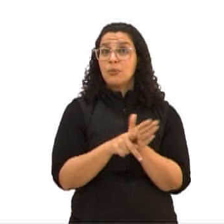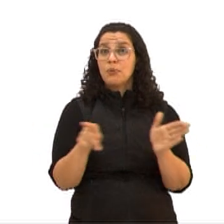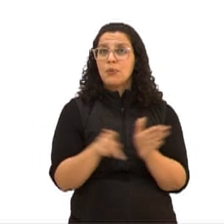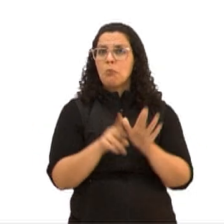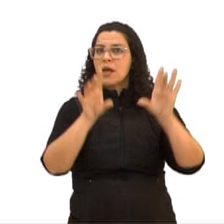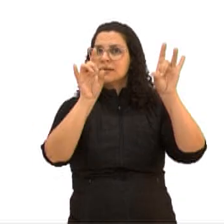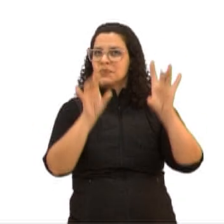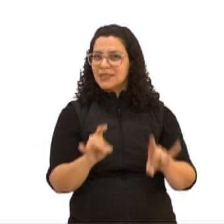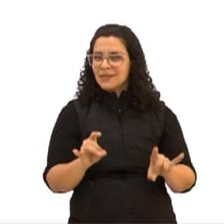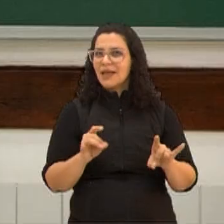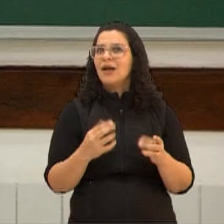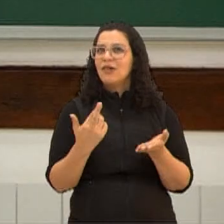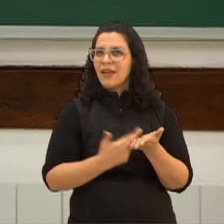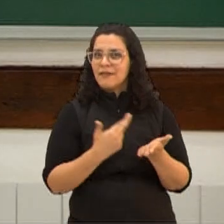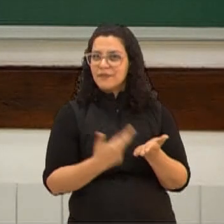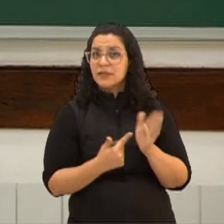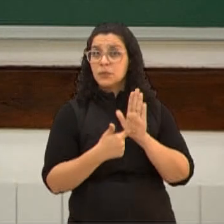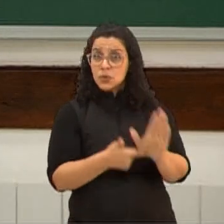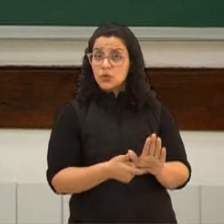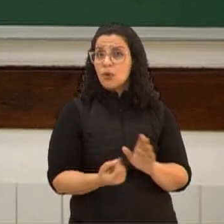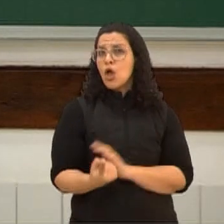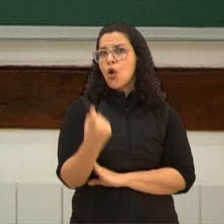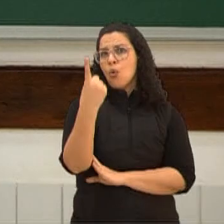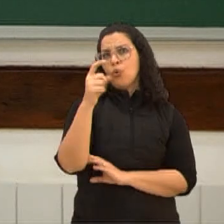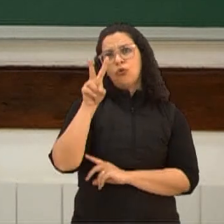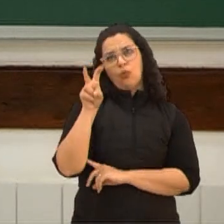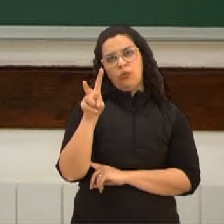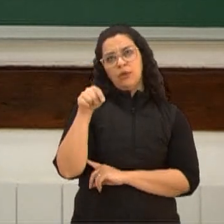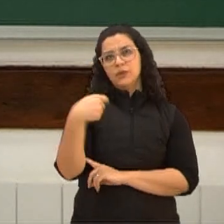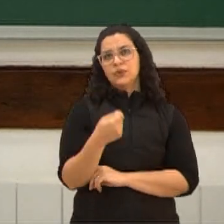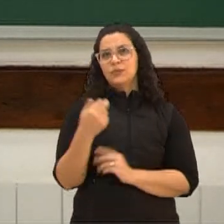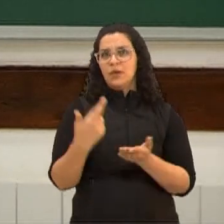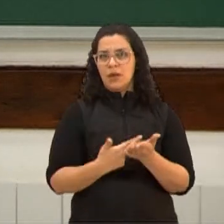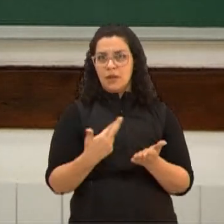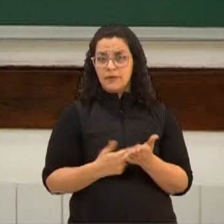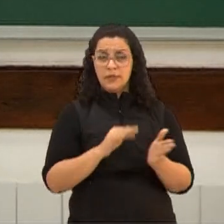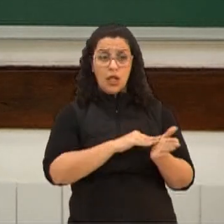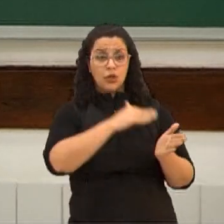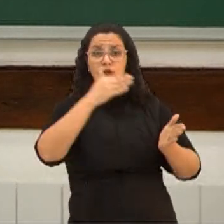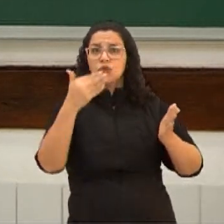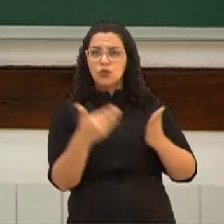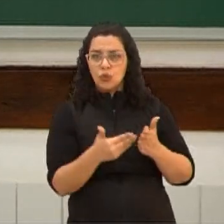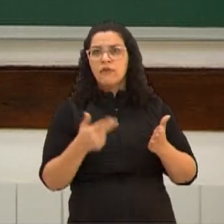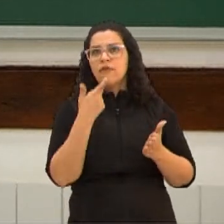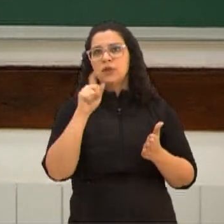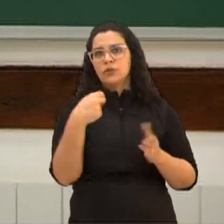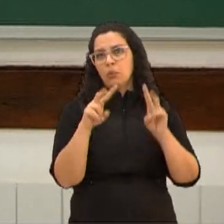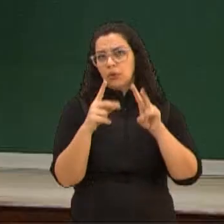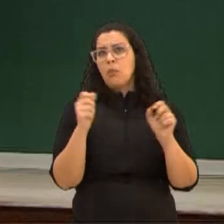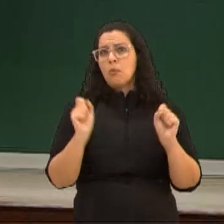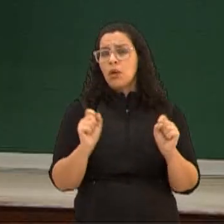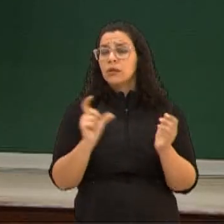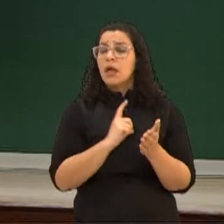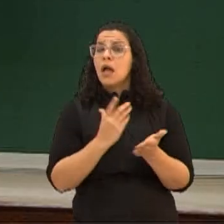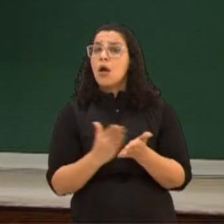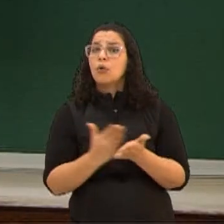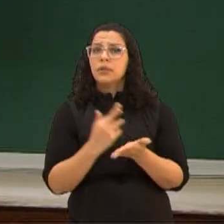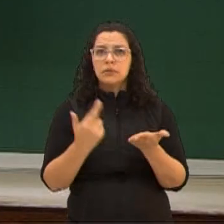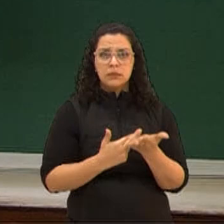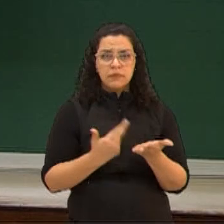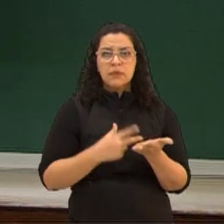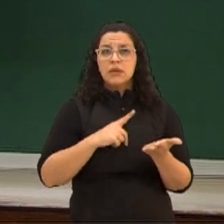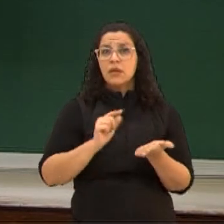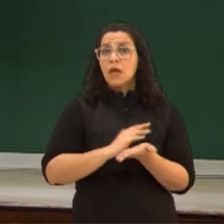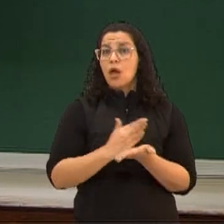edição especial, então é um assunto único da revista, certo? Mas pode ter o quê? Pode ter aquelas revistas ou mesmo